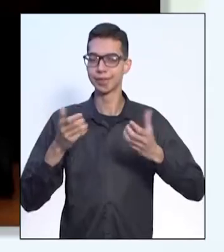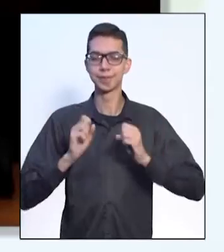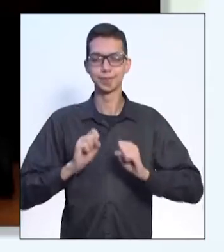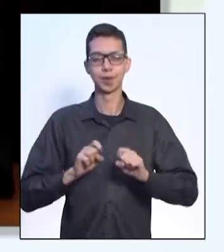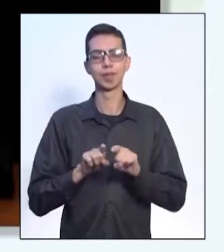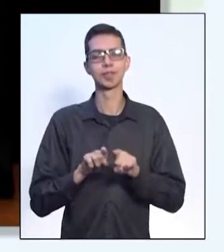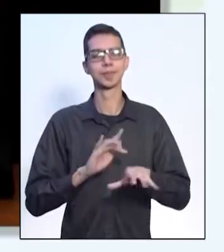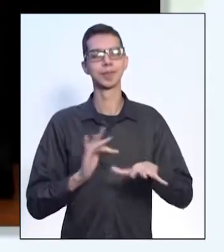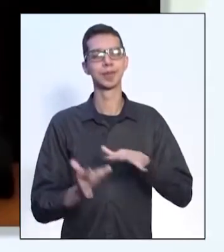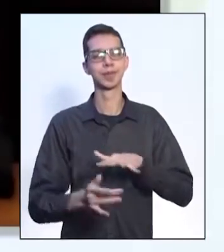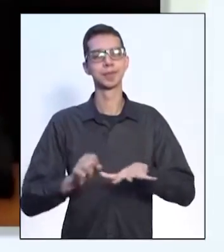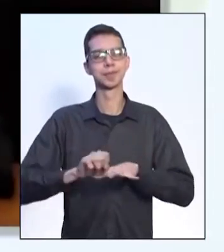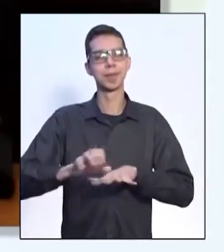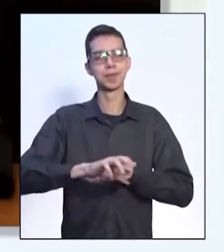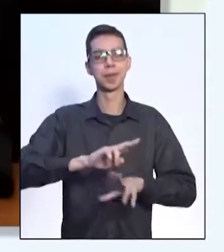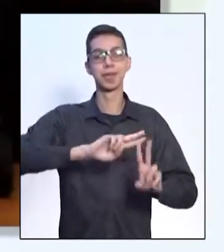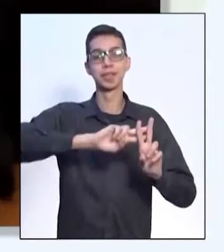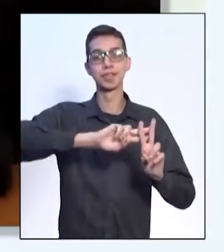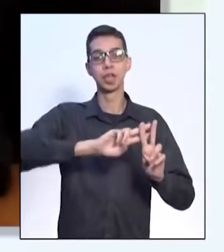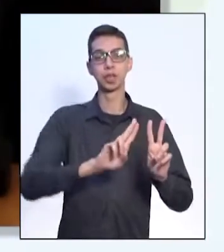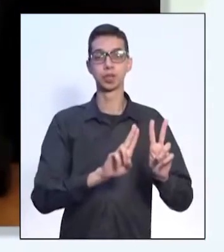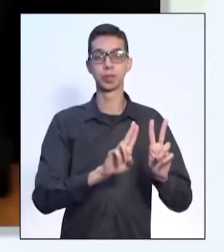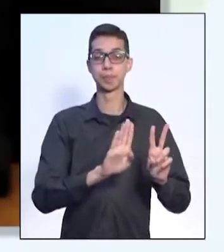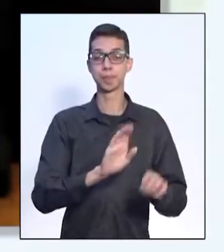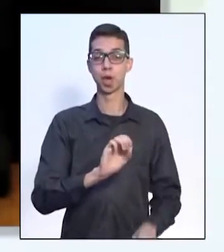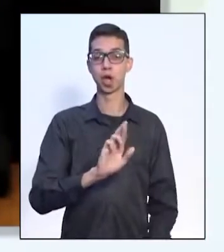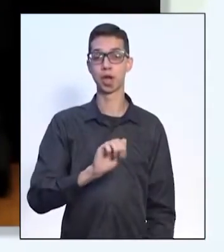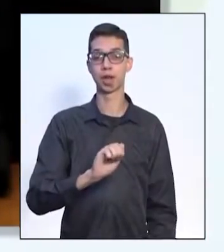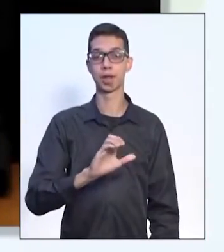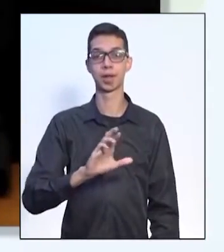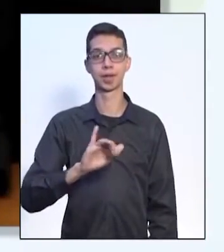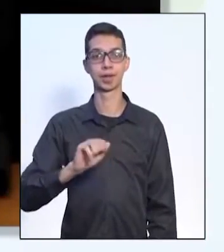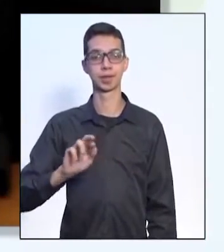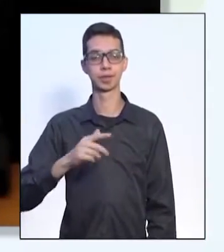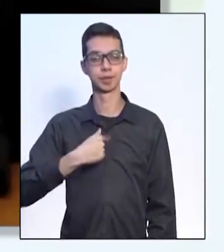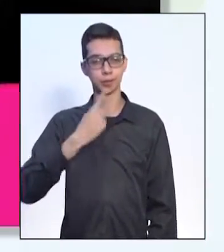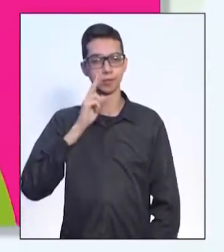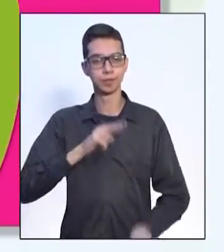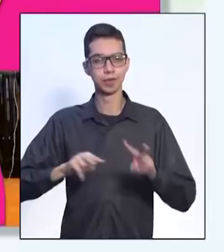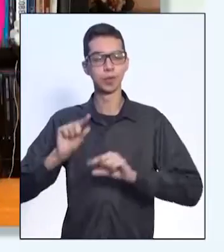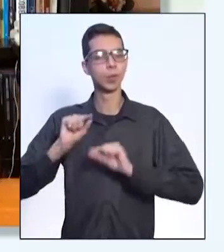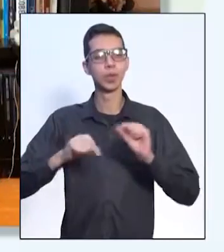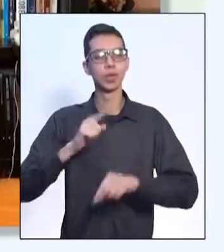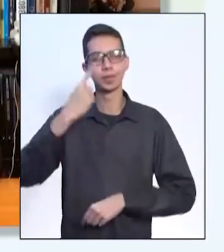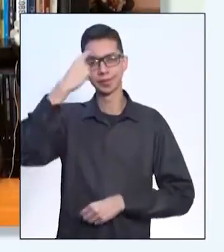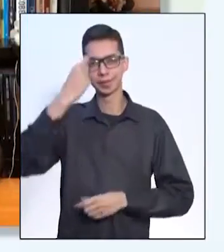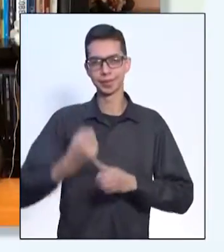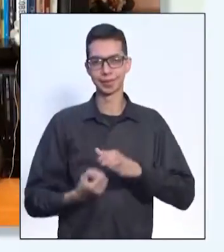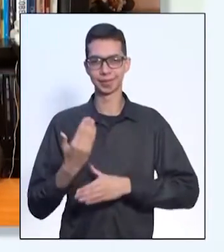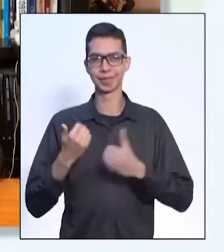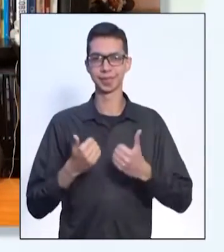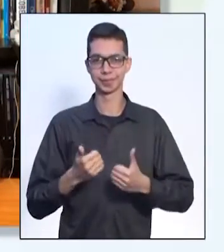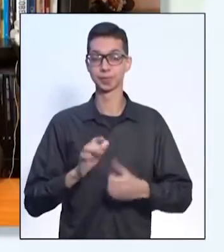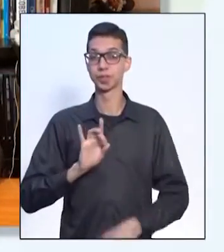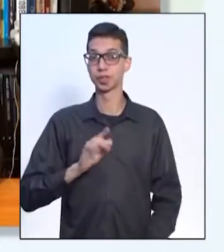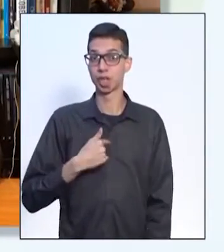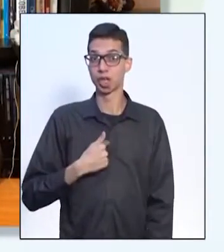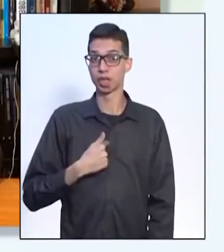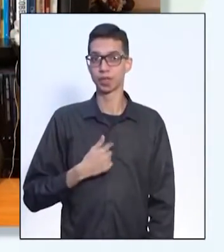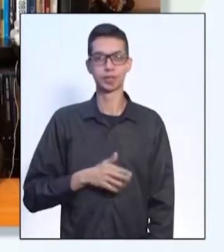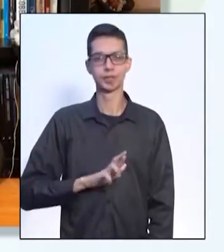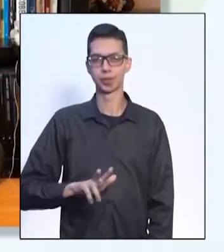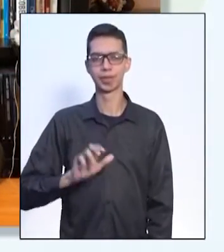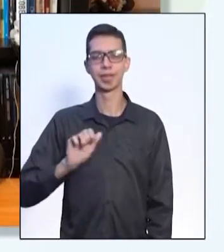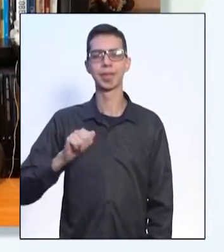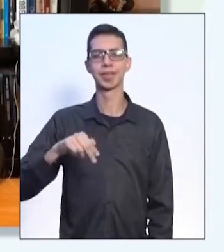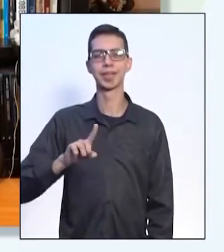nas suas redes com a hashtag Bora Criar. Assim eu consigo também ver o que vocês criaram. Mas não fui só eu que hackeei a minha janela. O